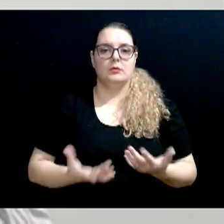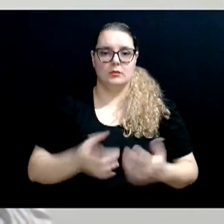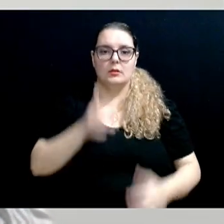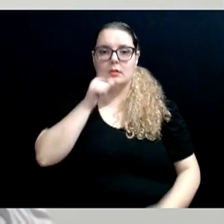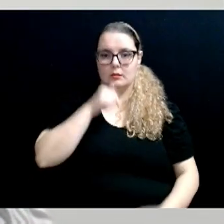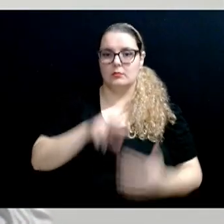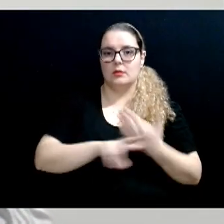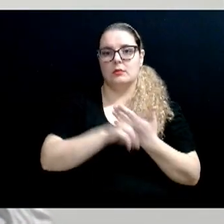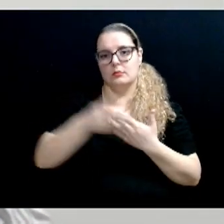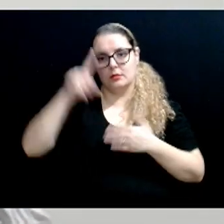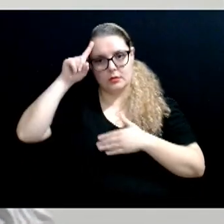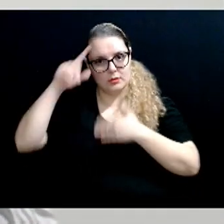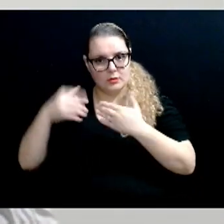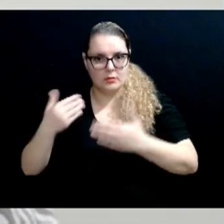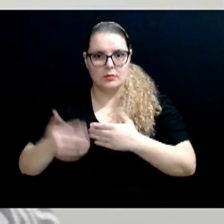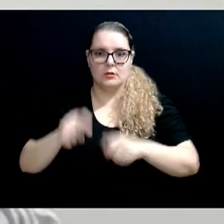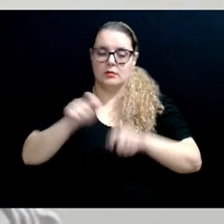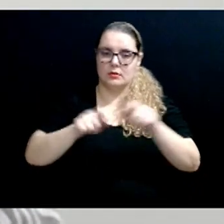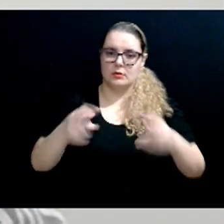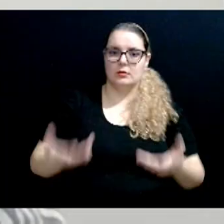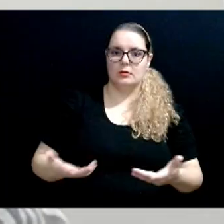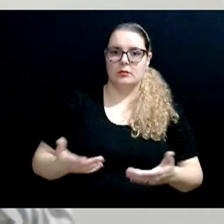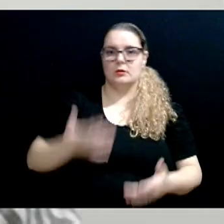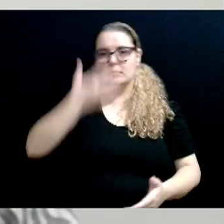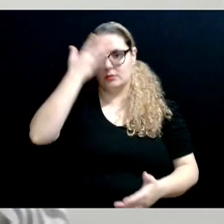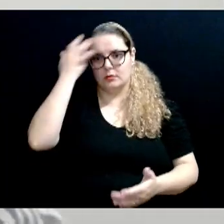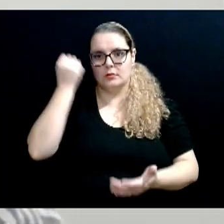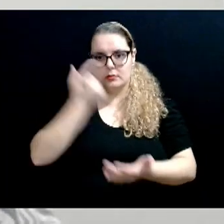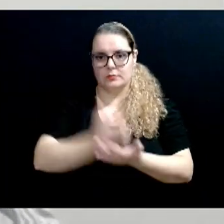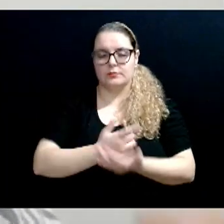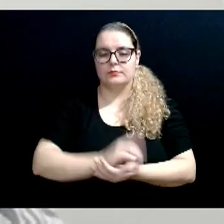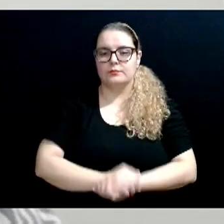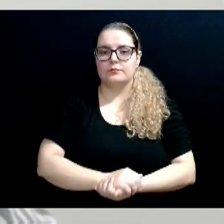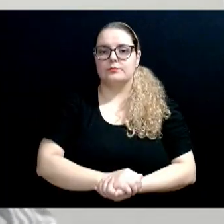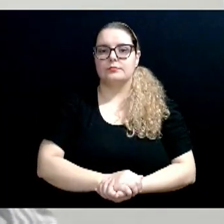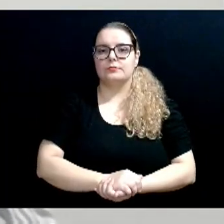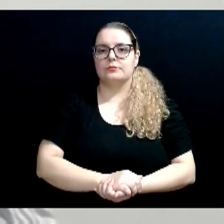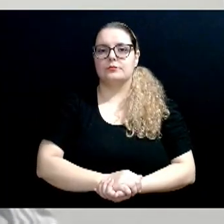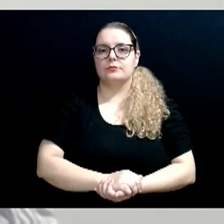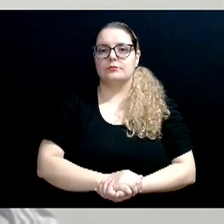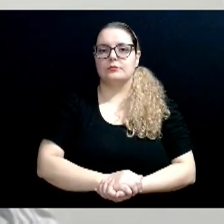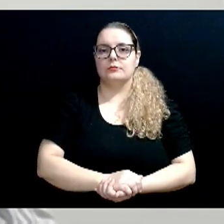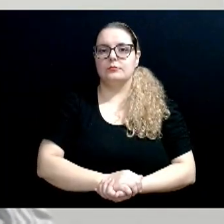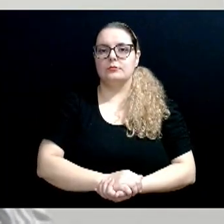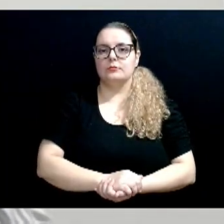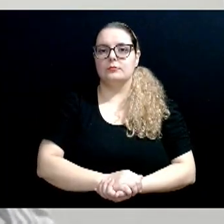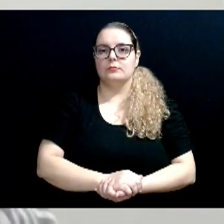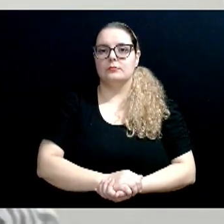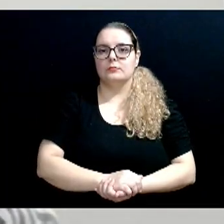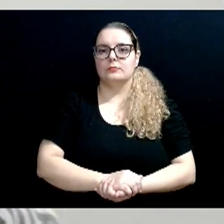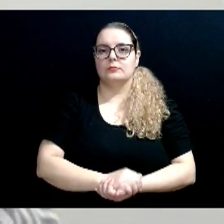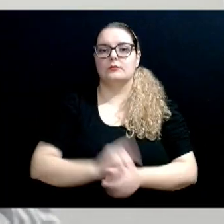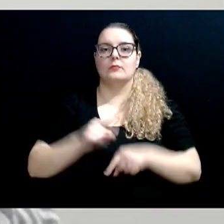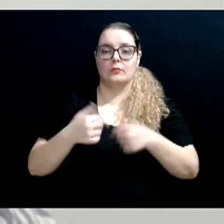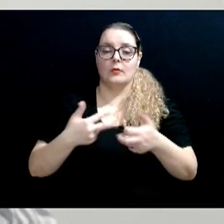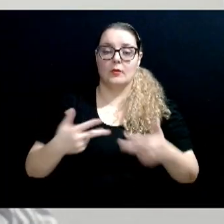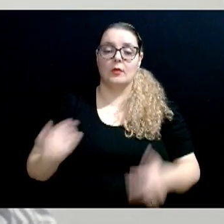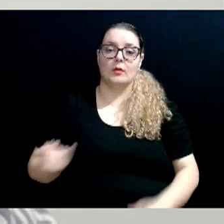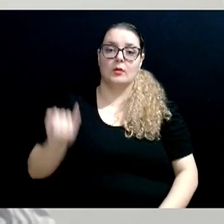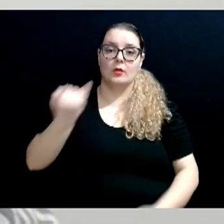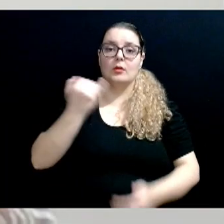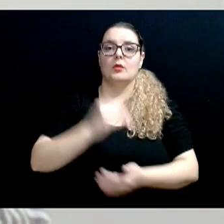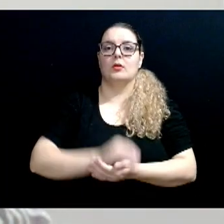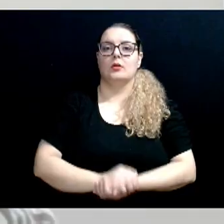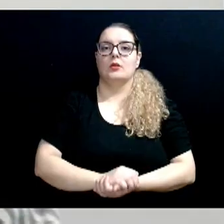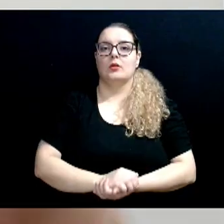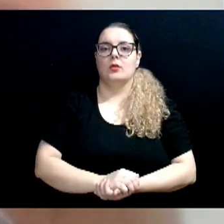dia do consumidor, do consumidor final. E um outro ponto bastante importante é o plano de